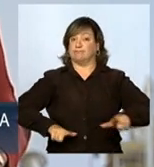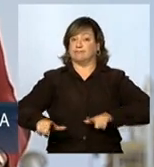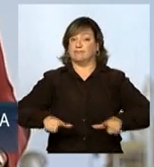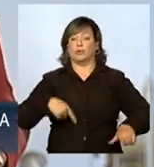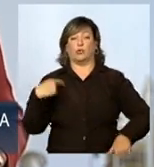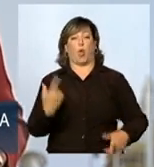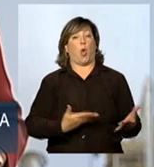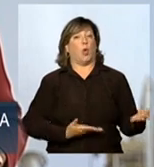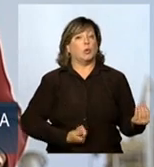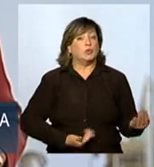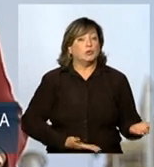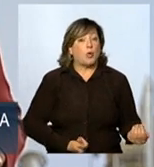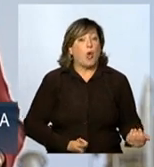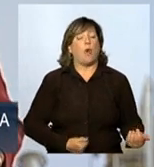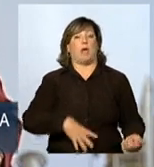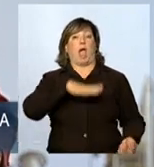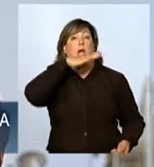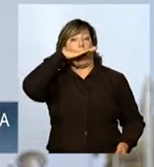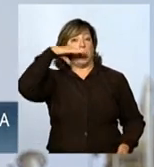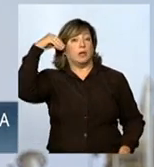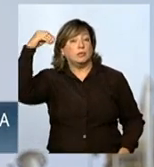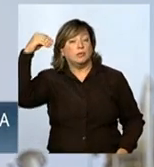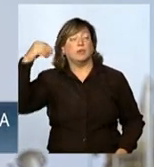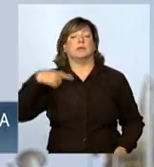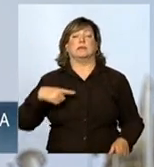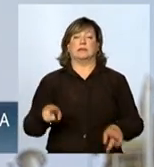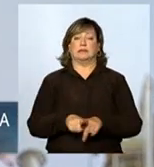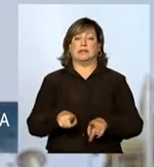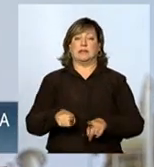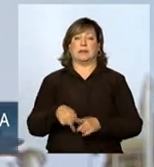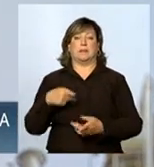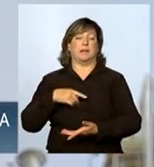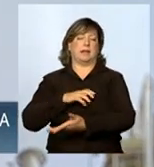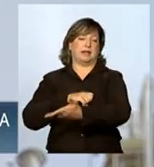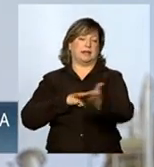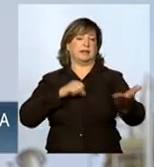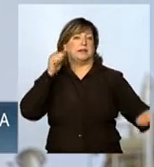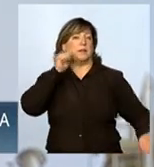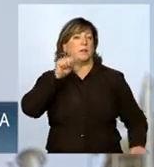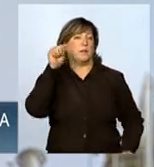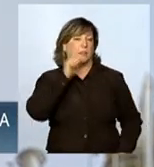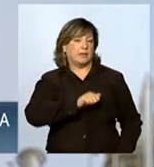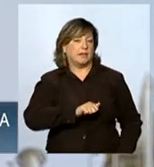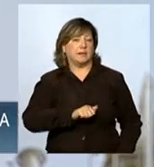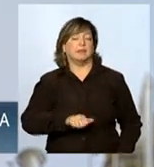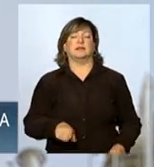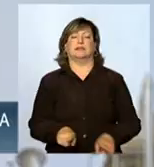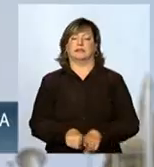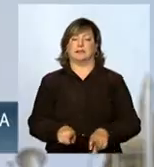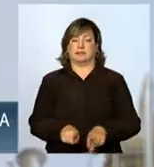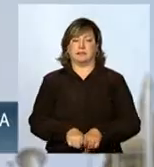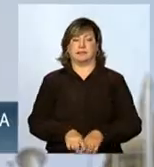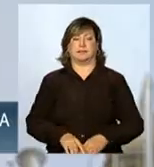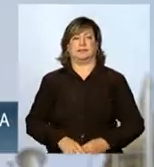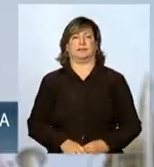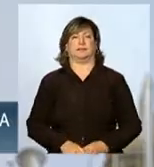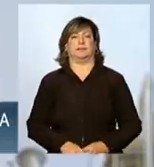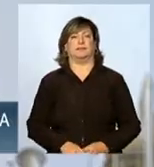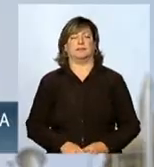dos jovens, dos adultos e, minhas queridas companheiras, das mulheres.